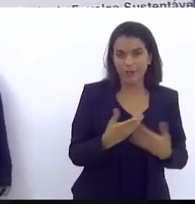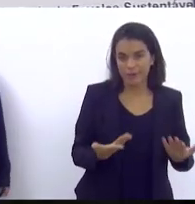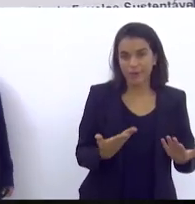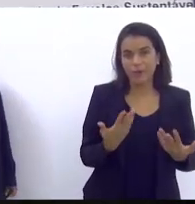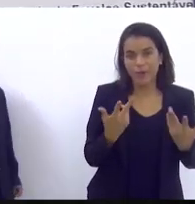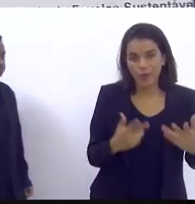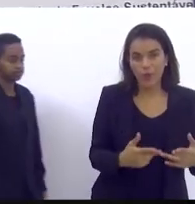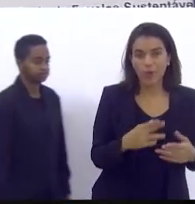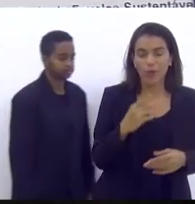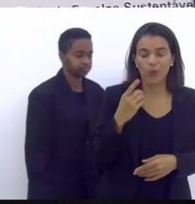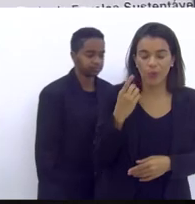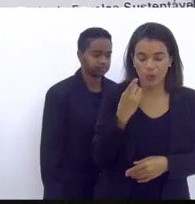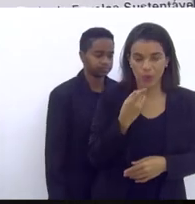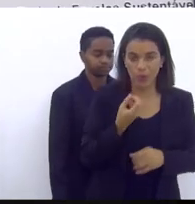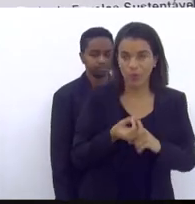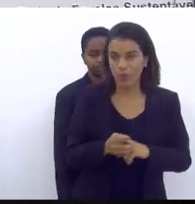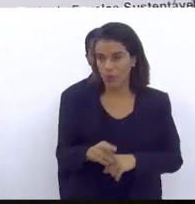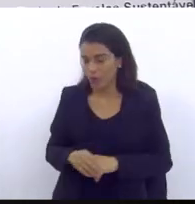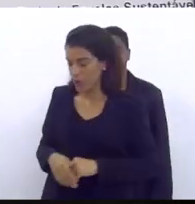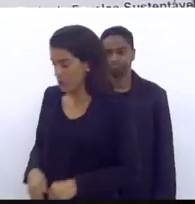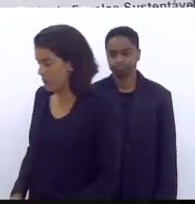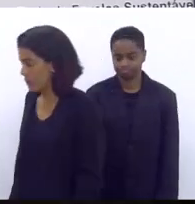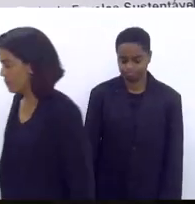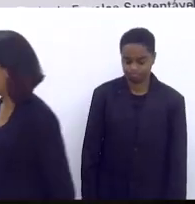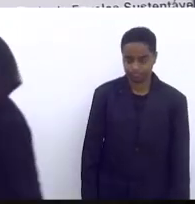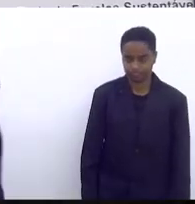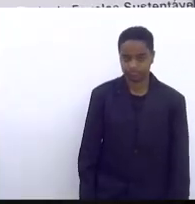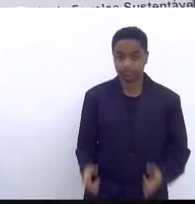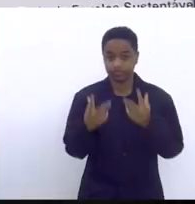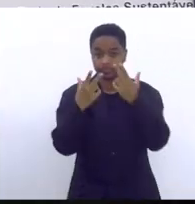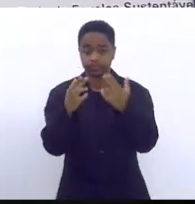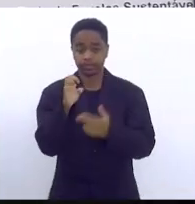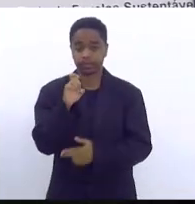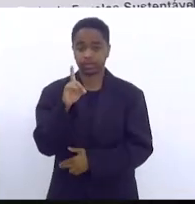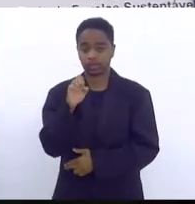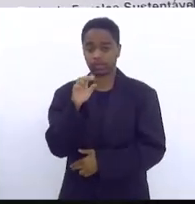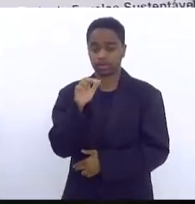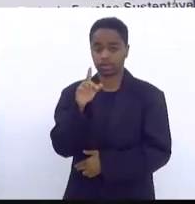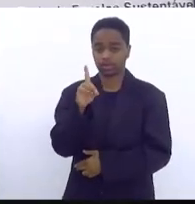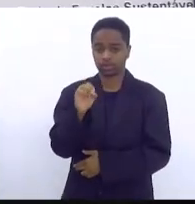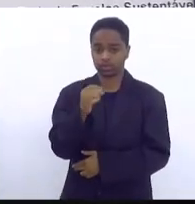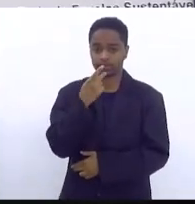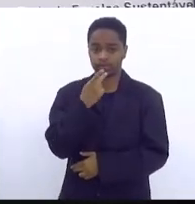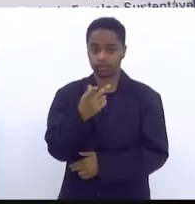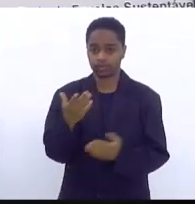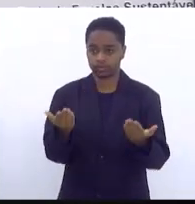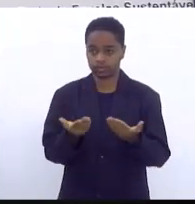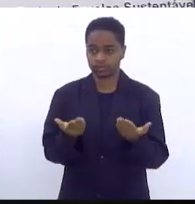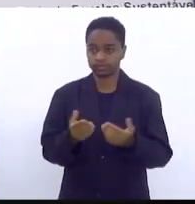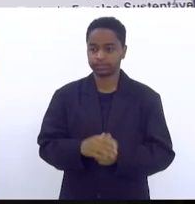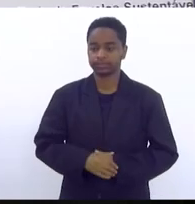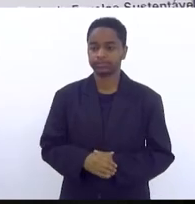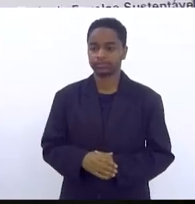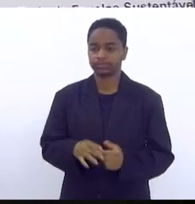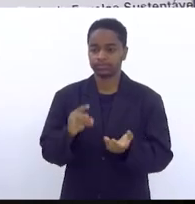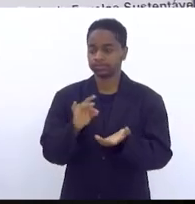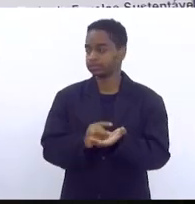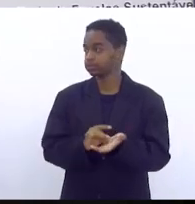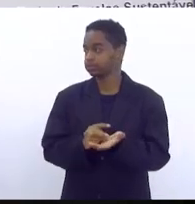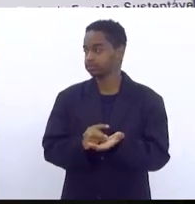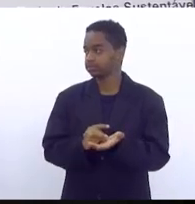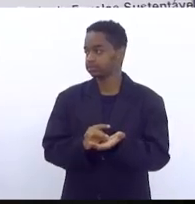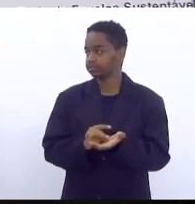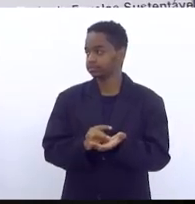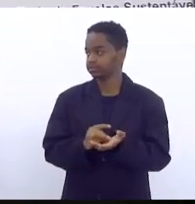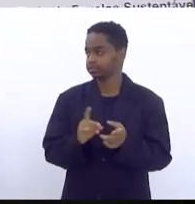Dr chal acaba de Dr Eduardo acaba de compartilhar E na verdade a irregularidade ela é mantida